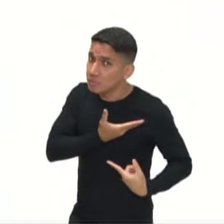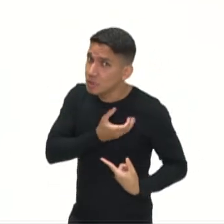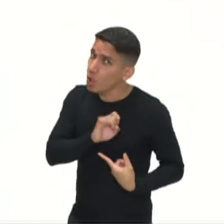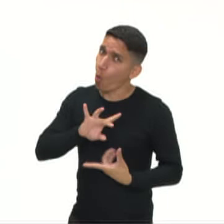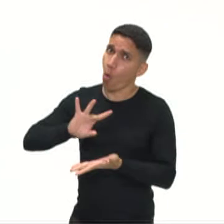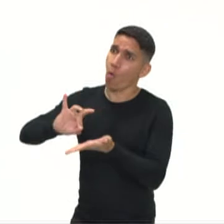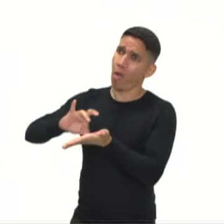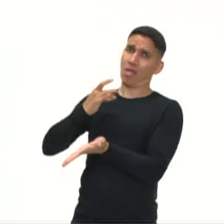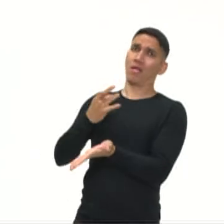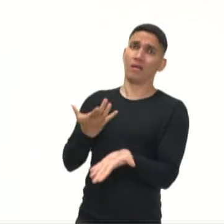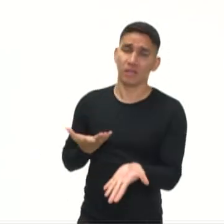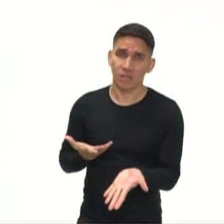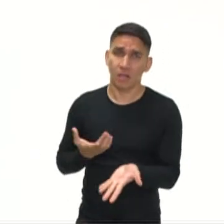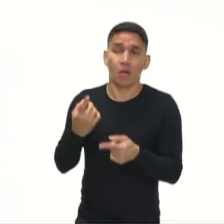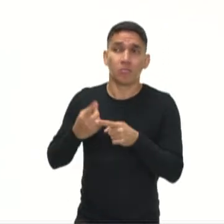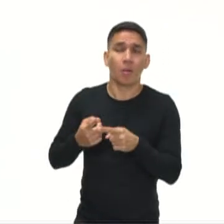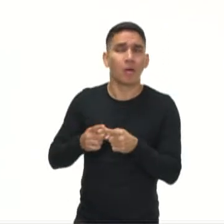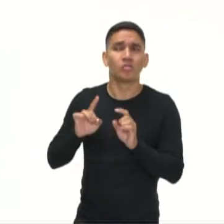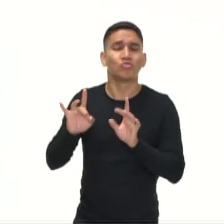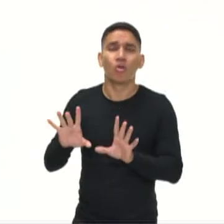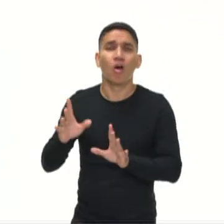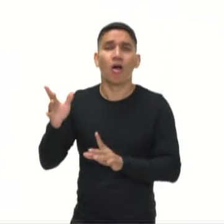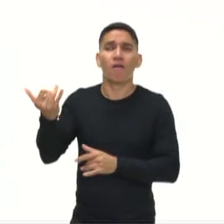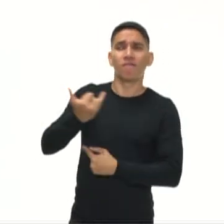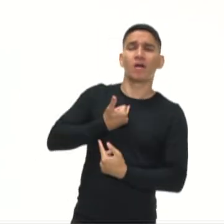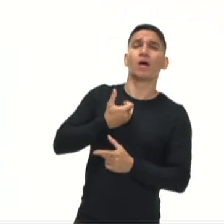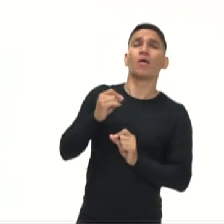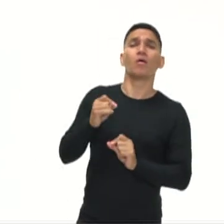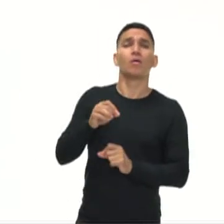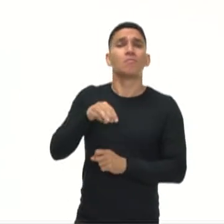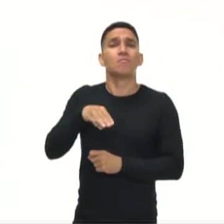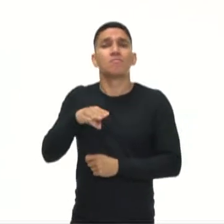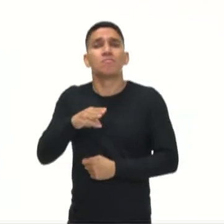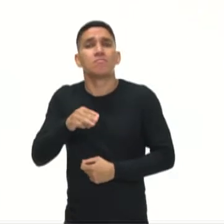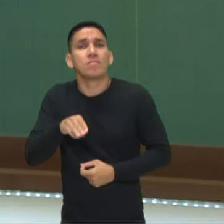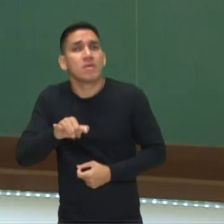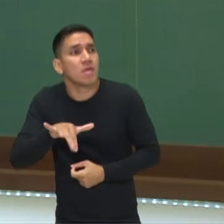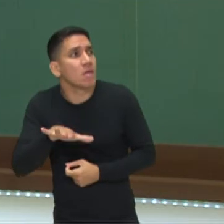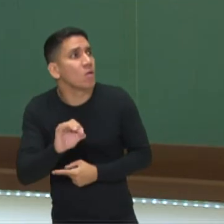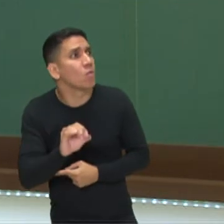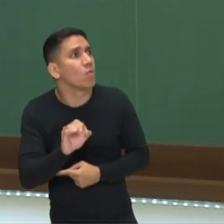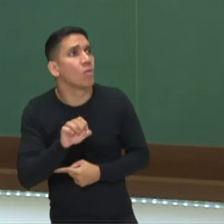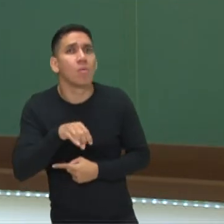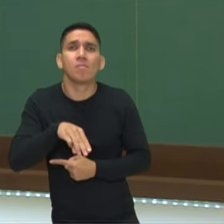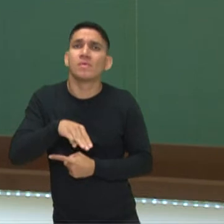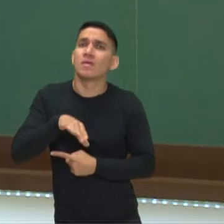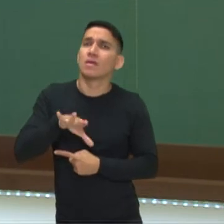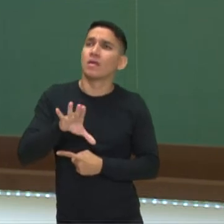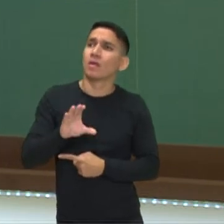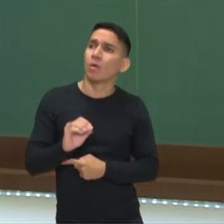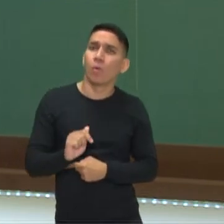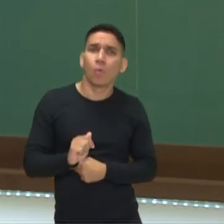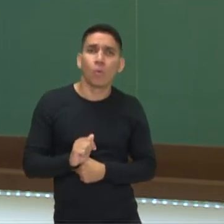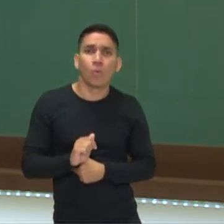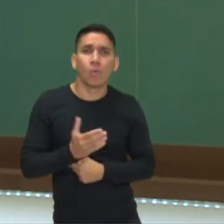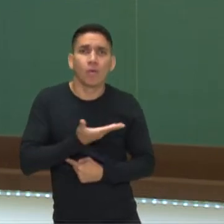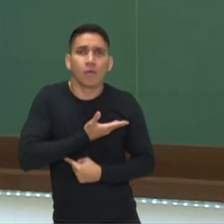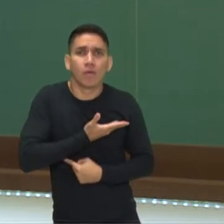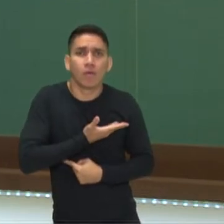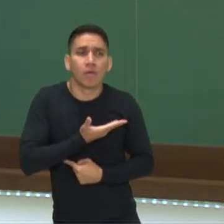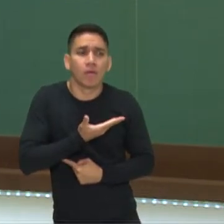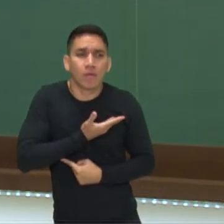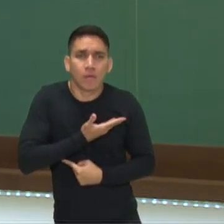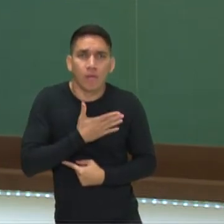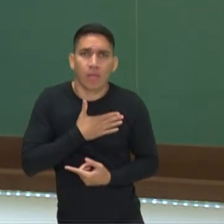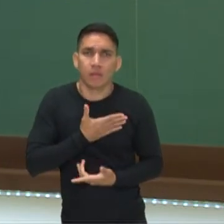ou inimigo, pois só lhe ouve dizer, migo. Vamos à terceira atividade referente a